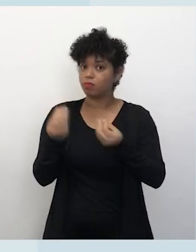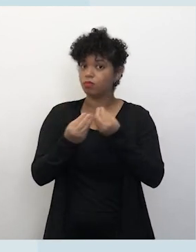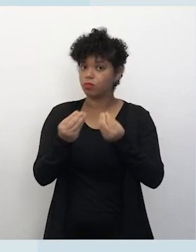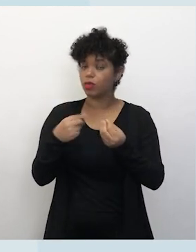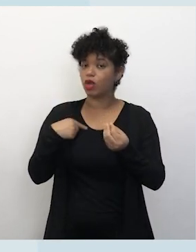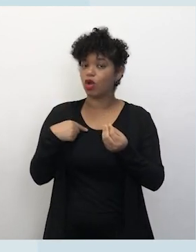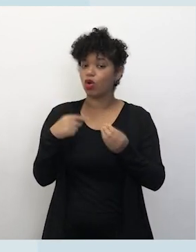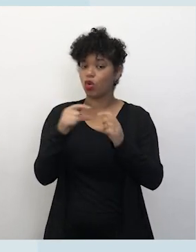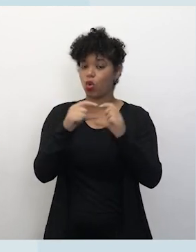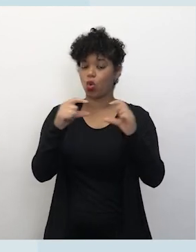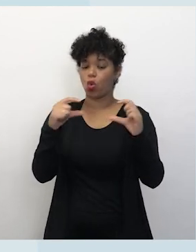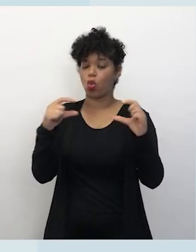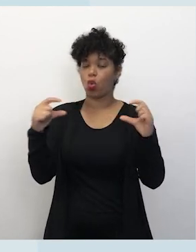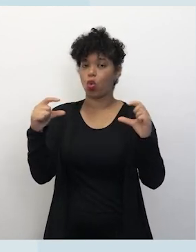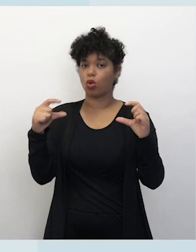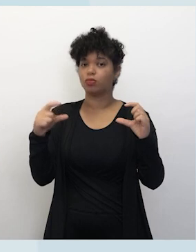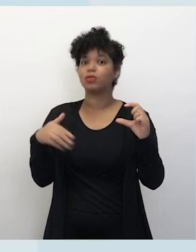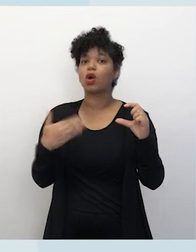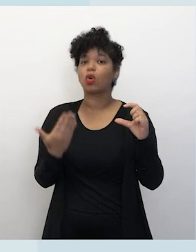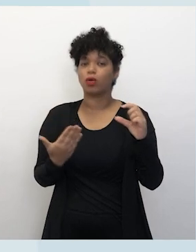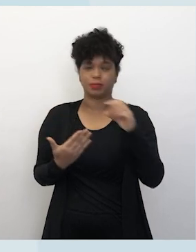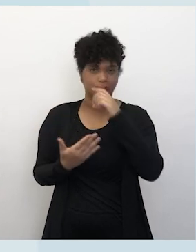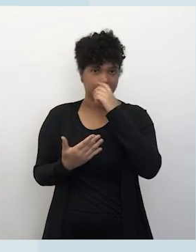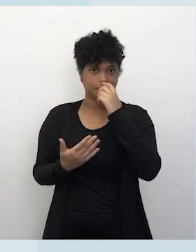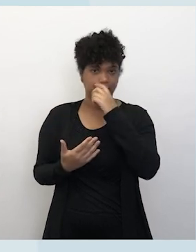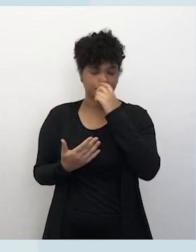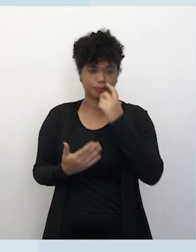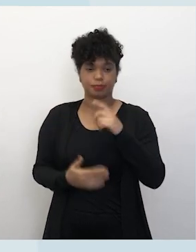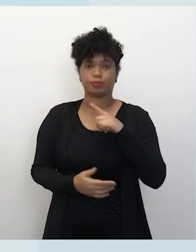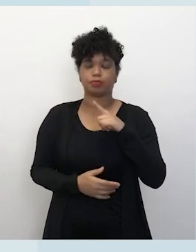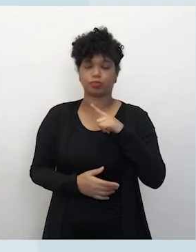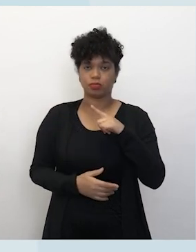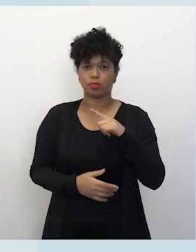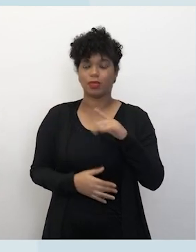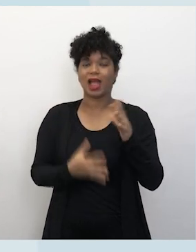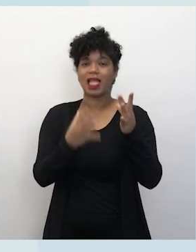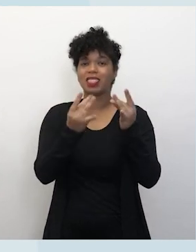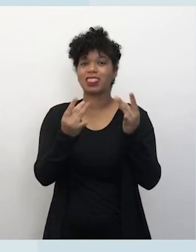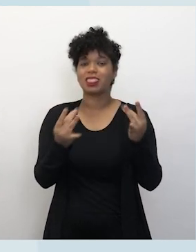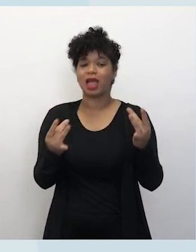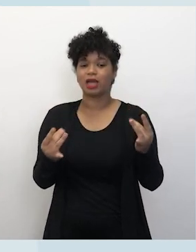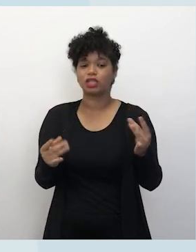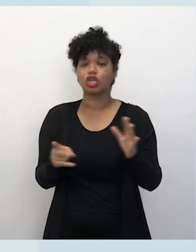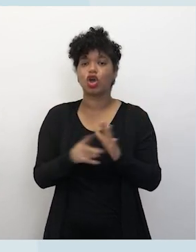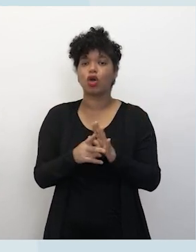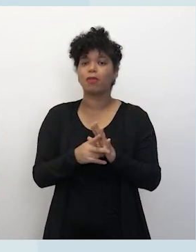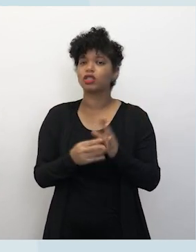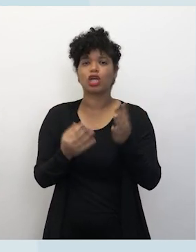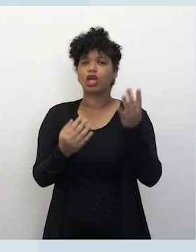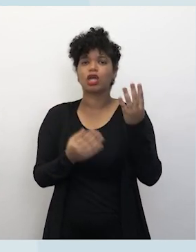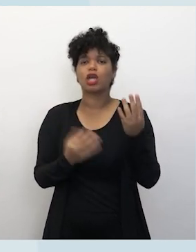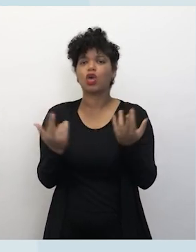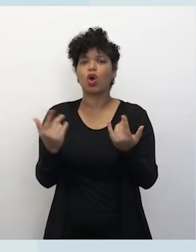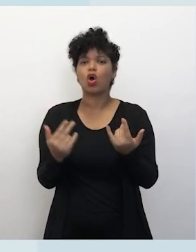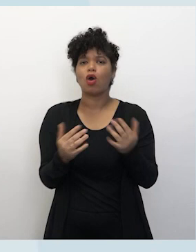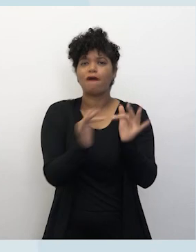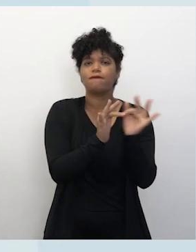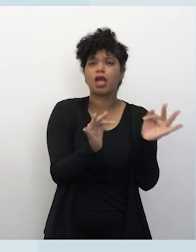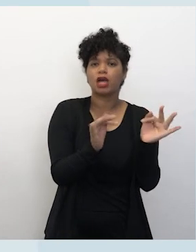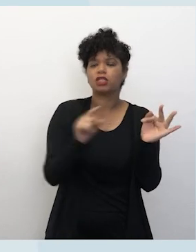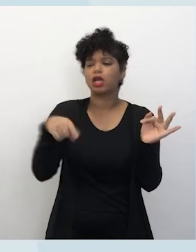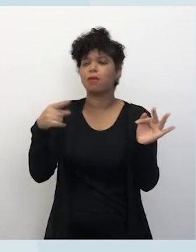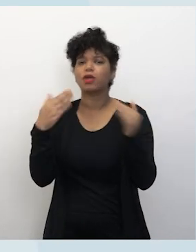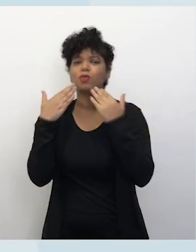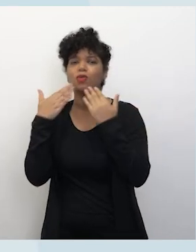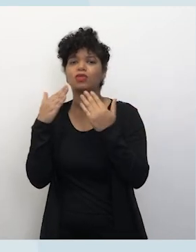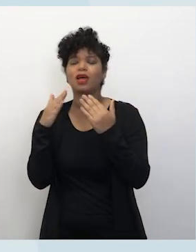dela, bastante conhecida também, Vivi. Então, o que acontece? Aqui é a descrição algébrica dessa frase,